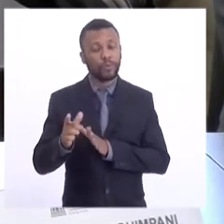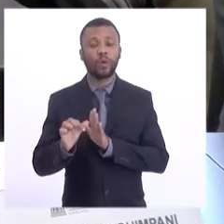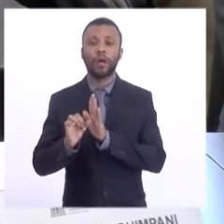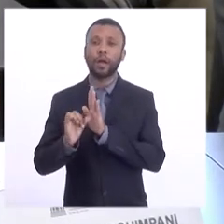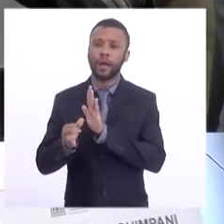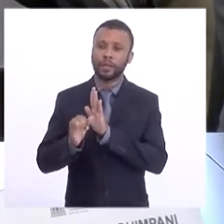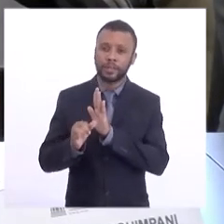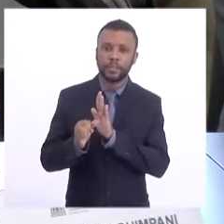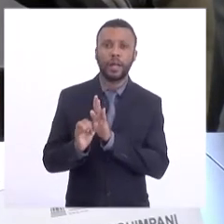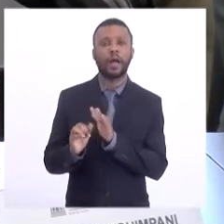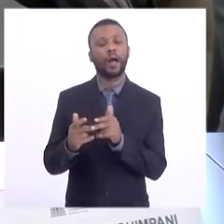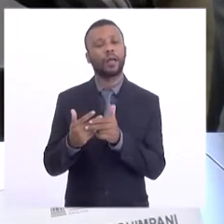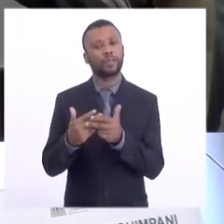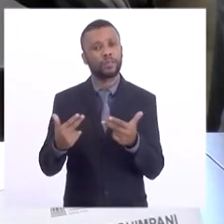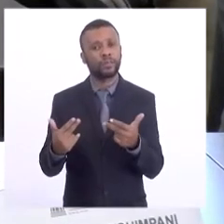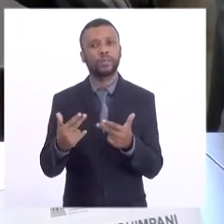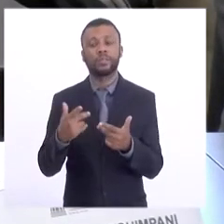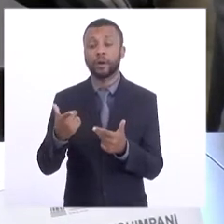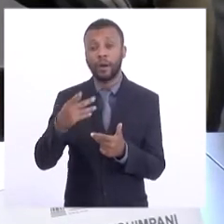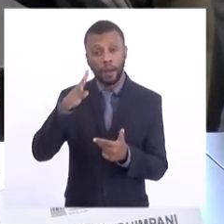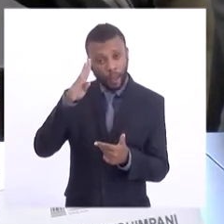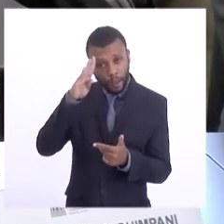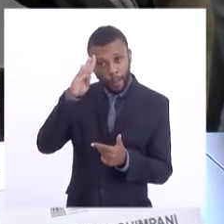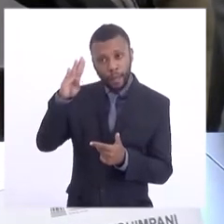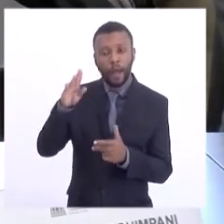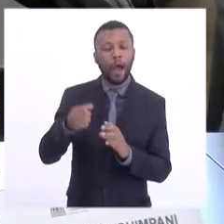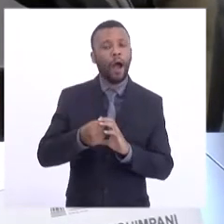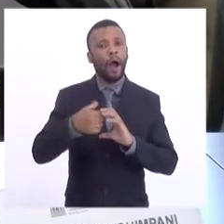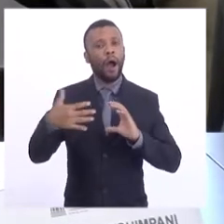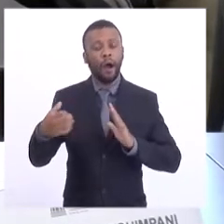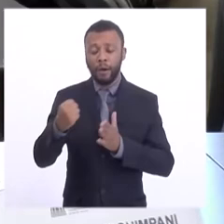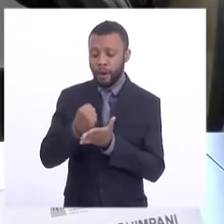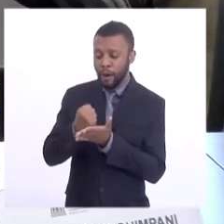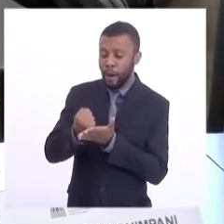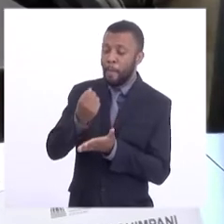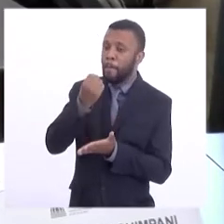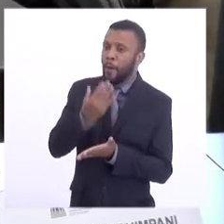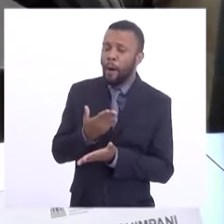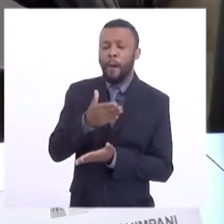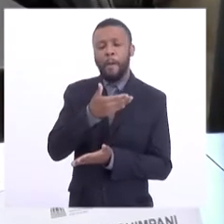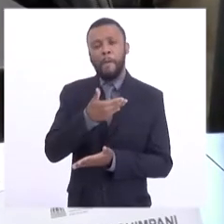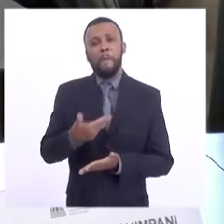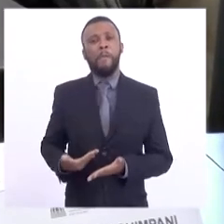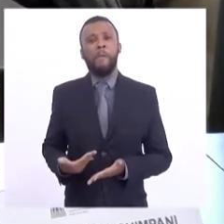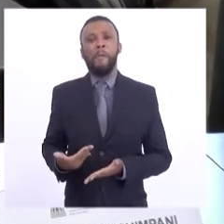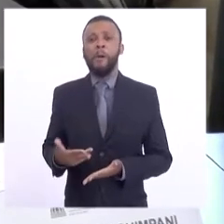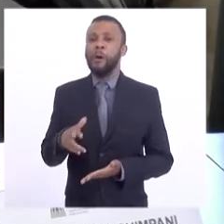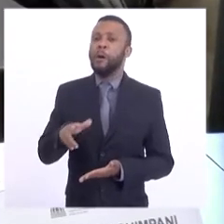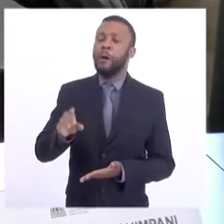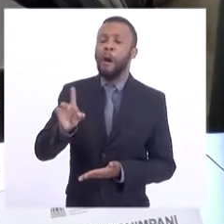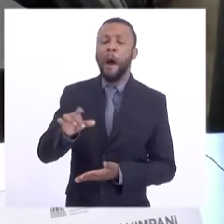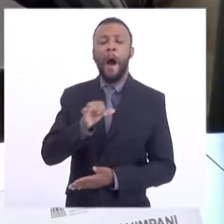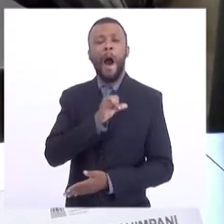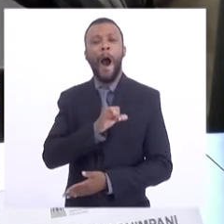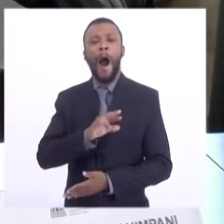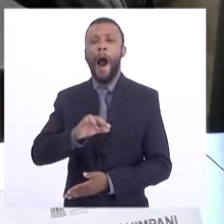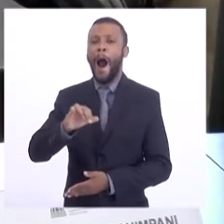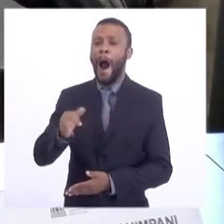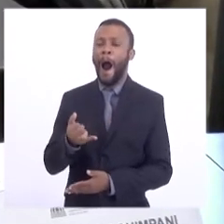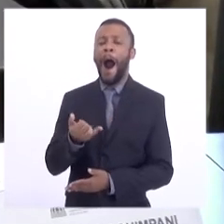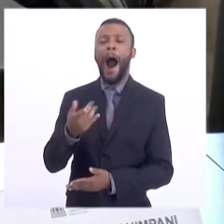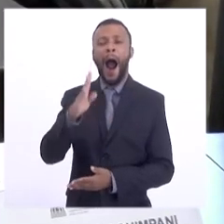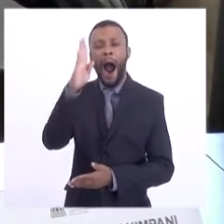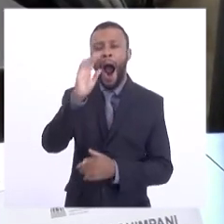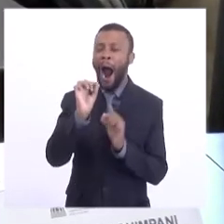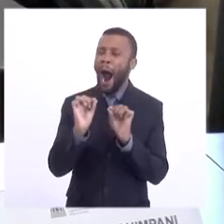editais eles são a peça chave de uma boa contratação pública e não só no Rio de Janeiro acho que o Brasil inteiro ele